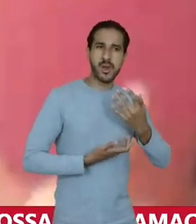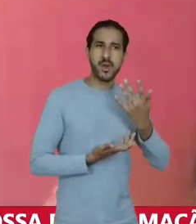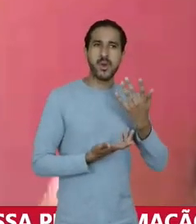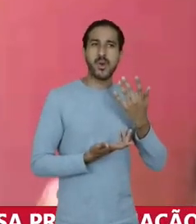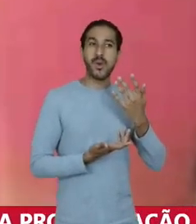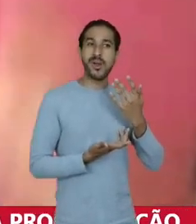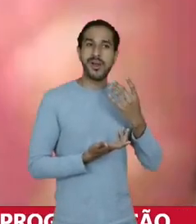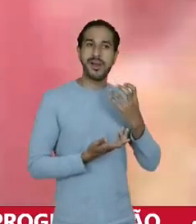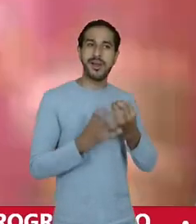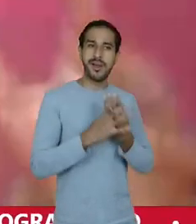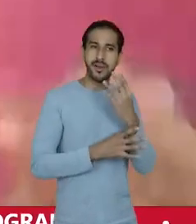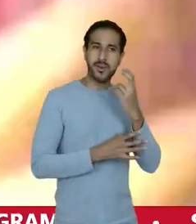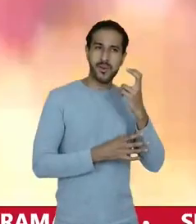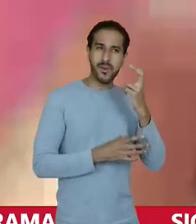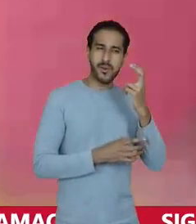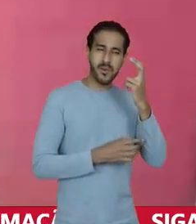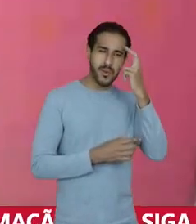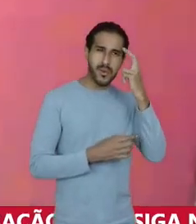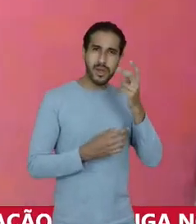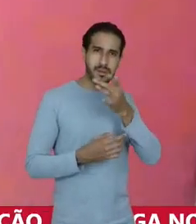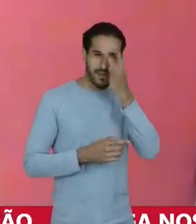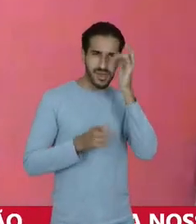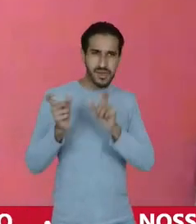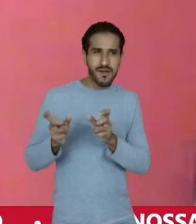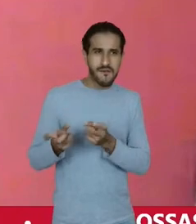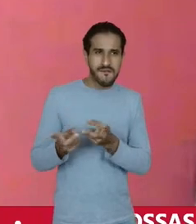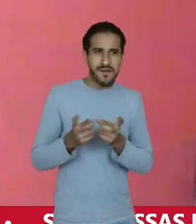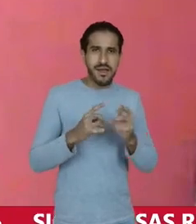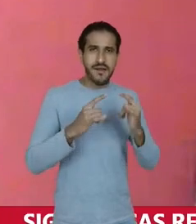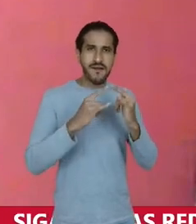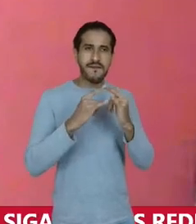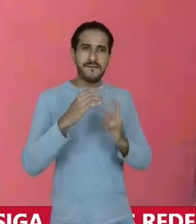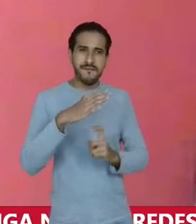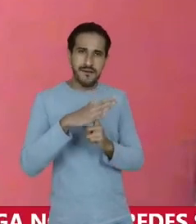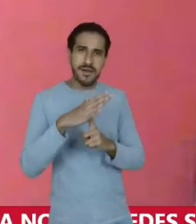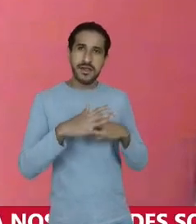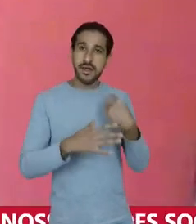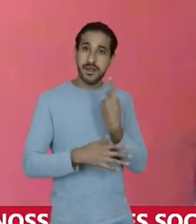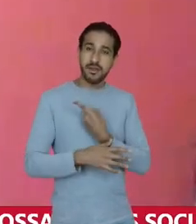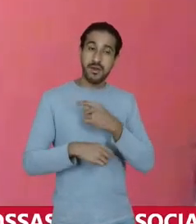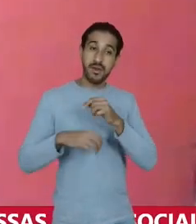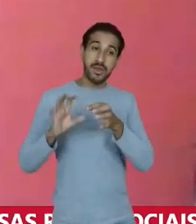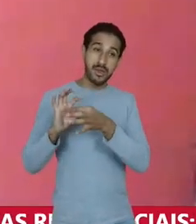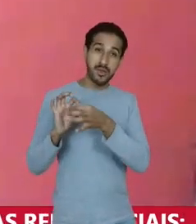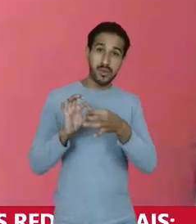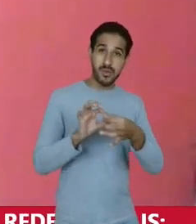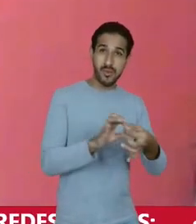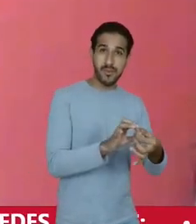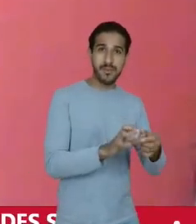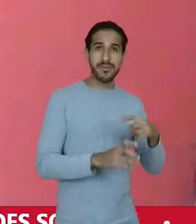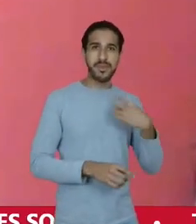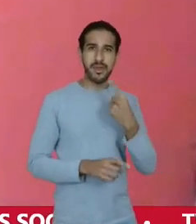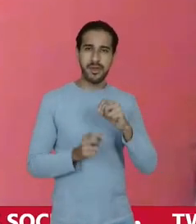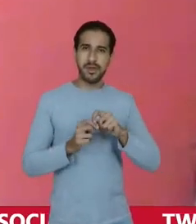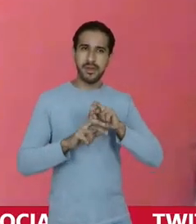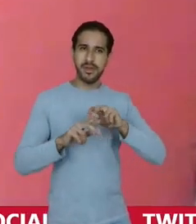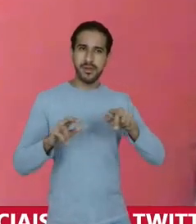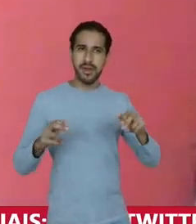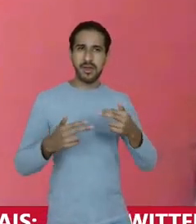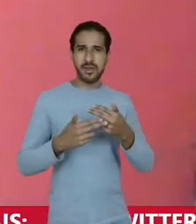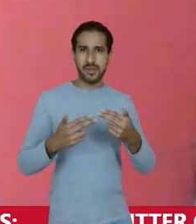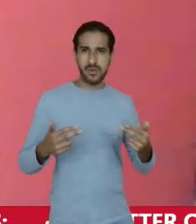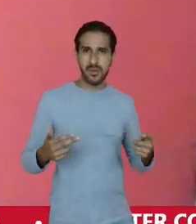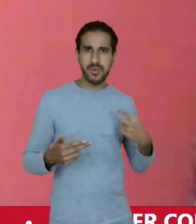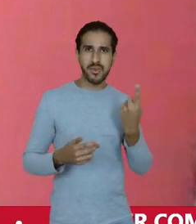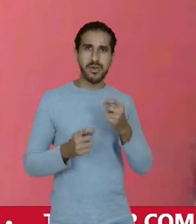aquelas as pessoas que vendem, tem a feirinha. Então, a gente, nesse período, a gente tem feito bastante coisa, né?